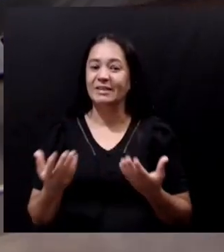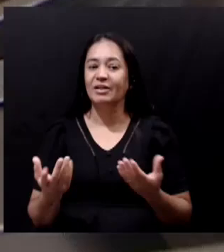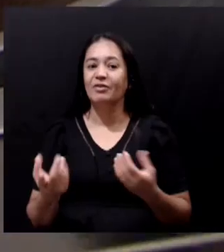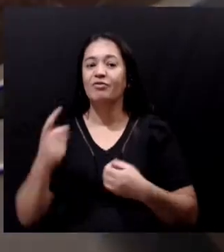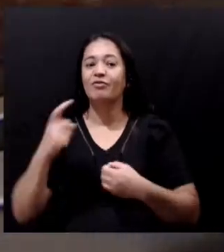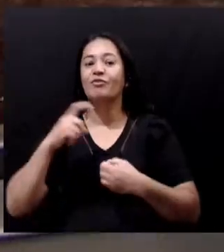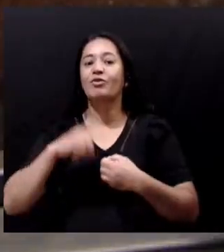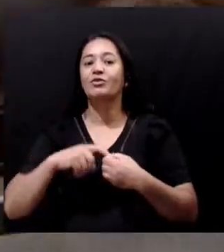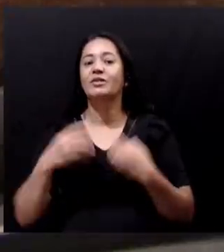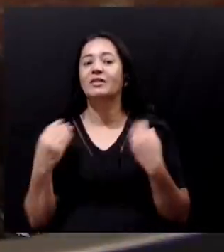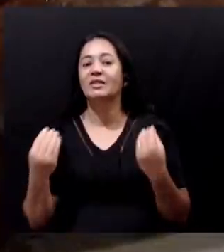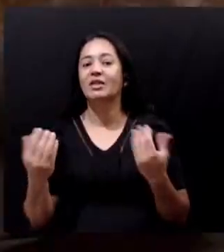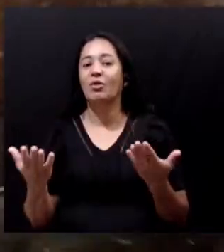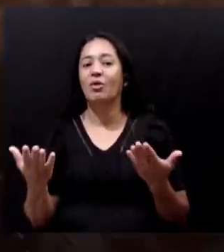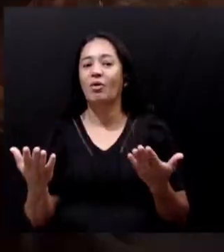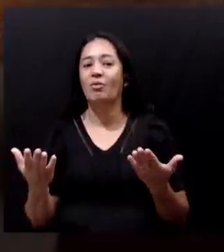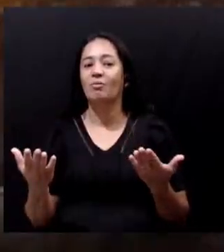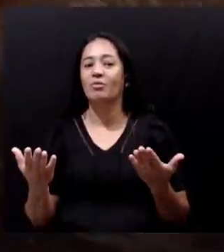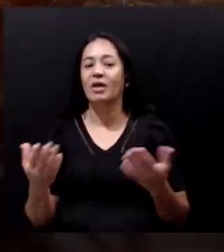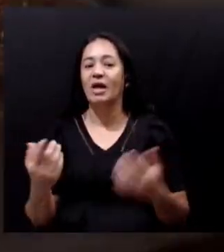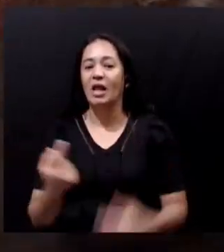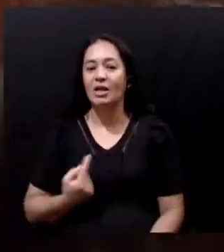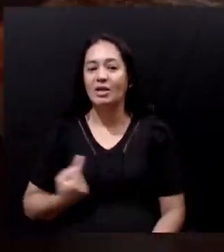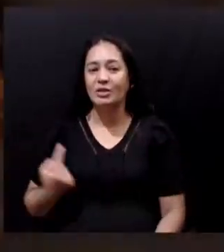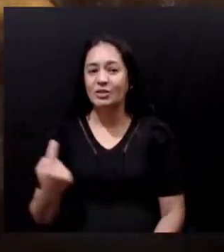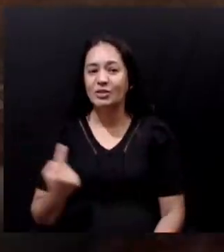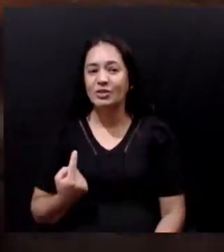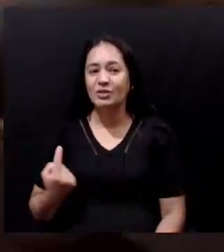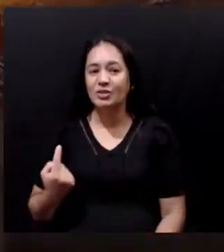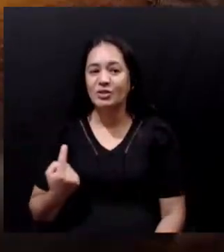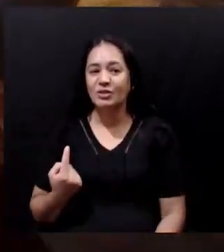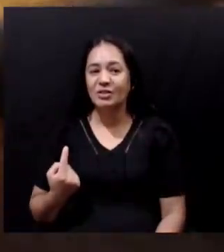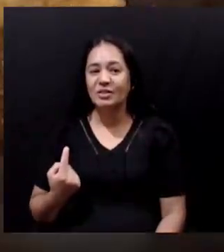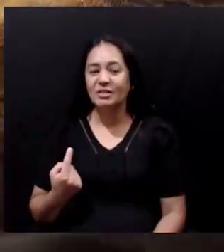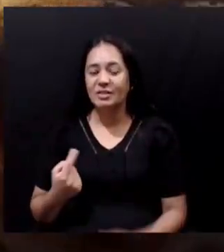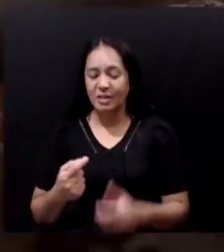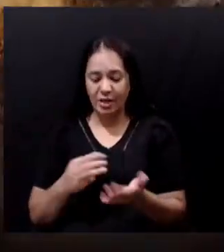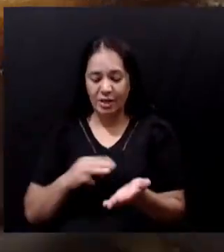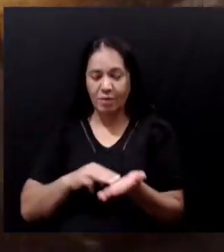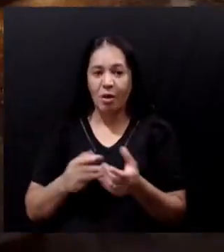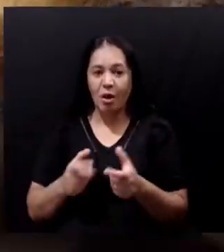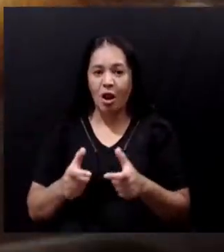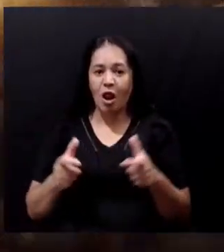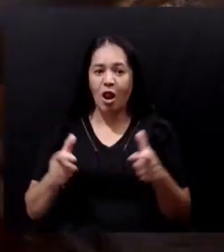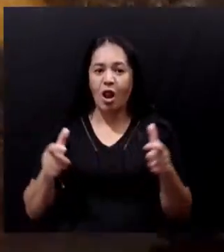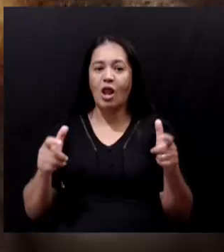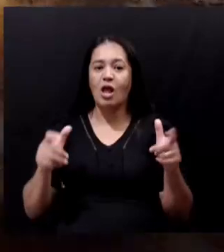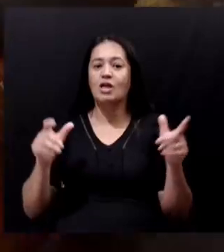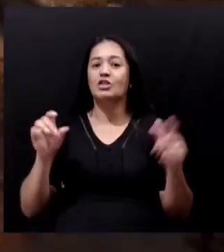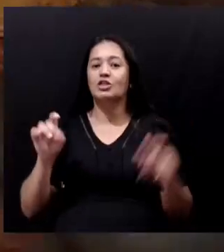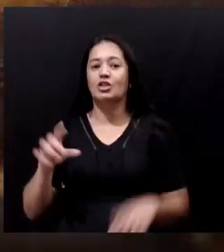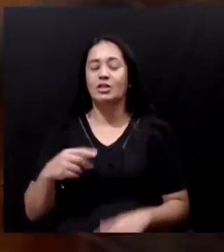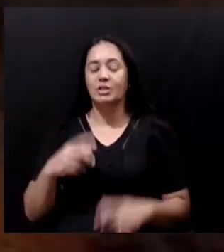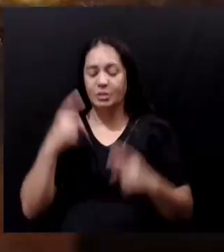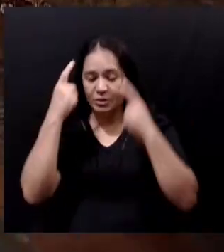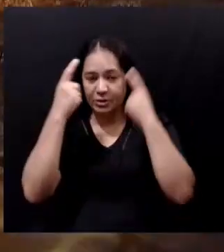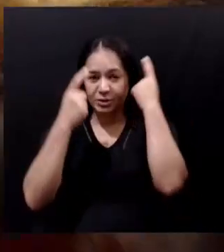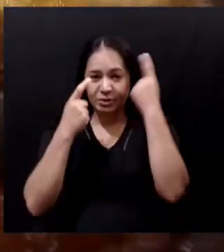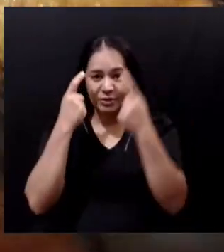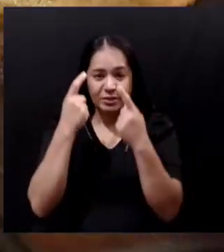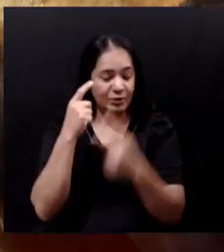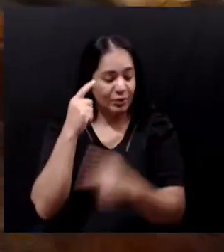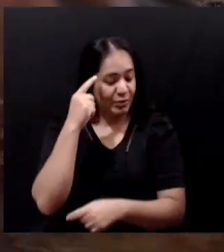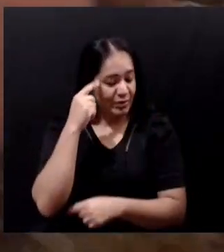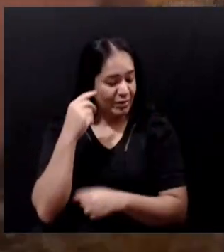ficou sozinha e as encomendas só aumentavam? Só aumentava e eu fiquei preocupado, eu pensando que ela não ia dar conta, porque, como